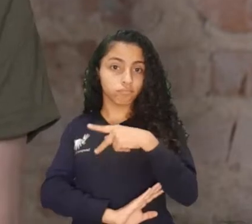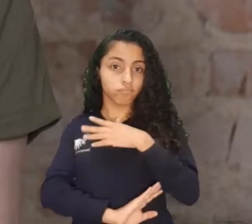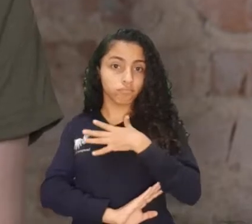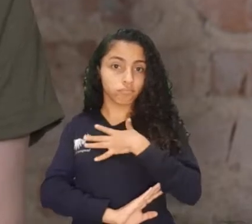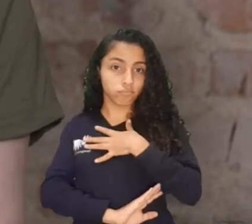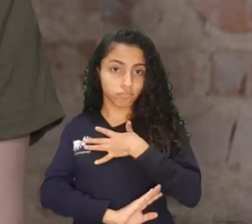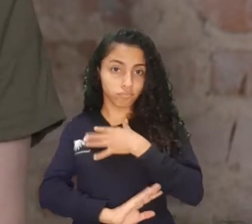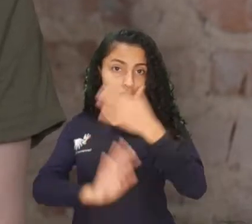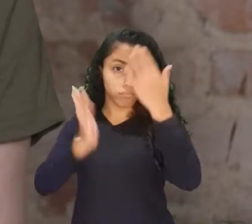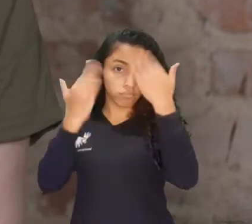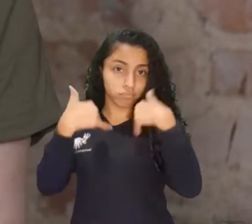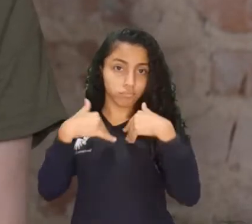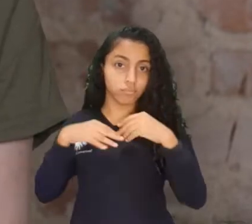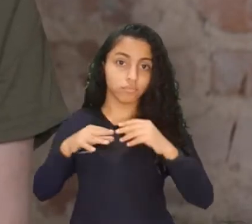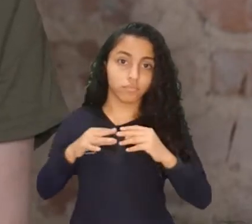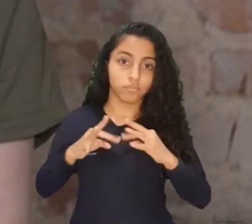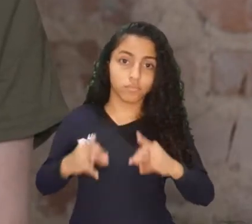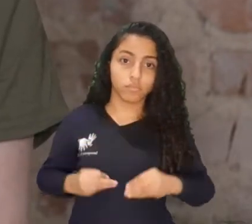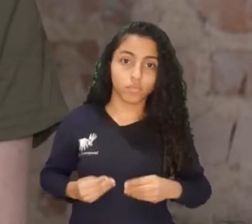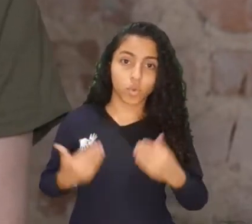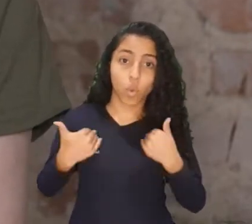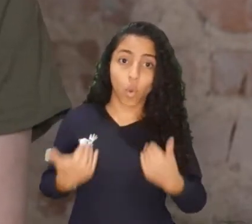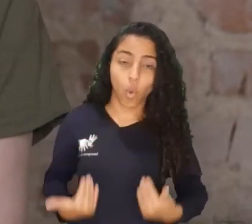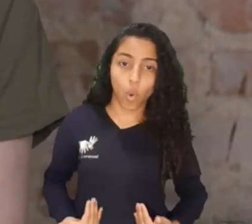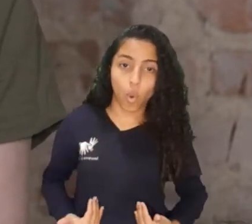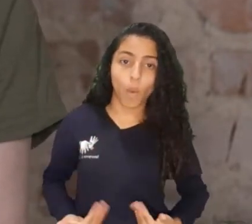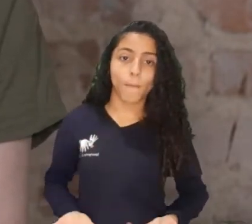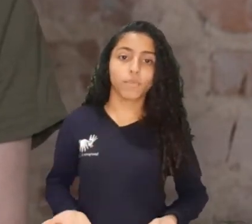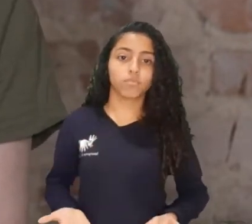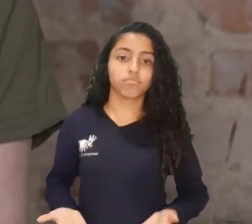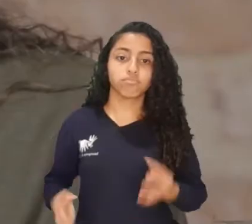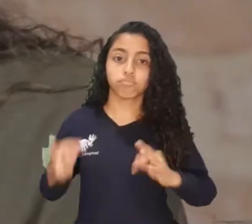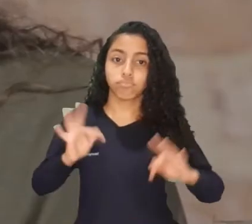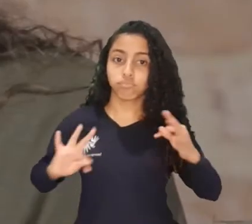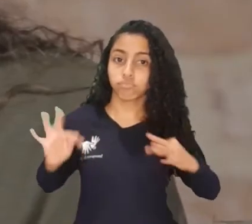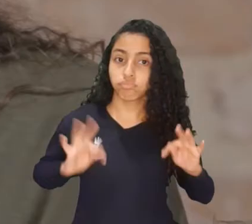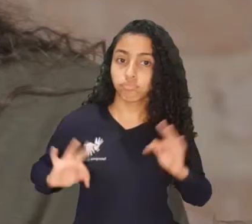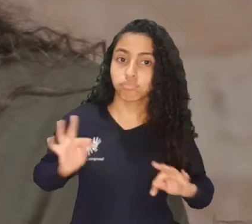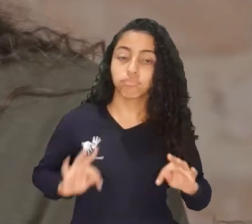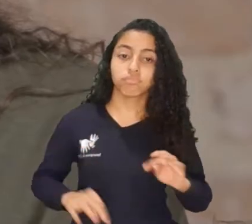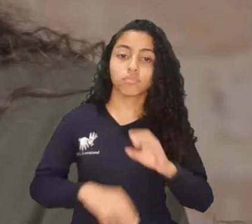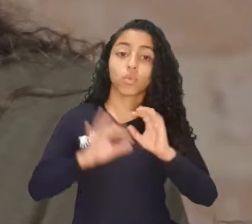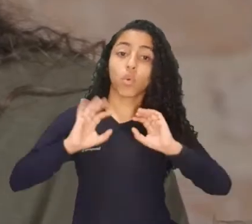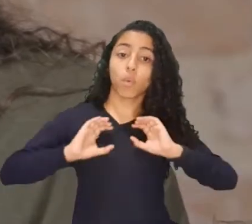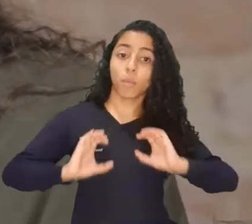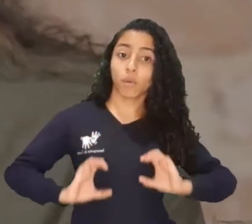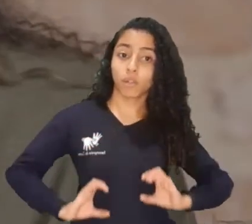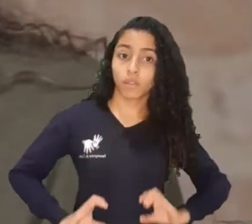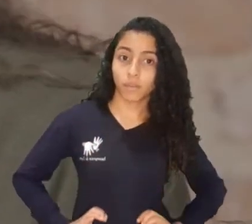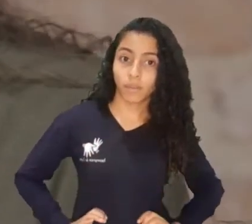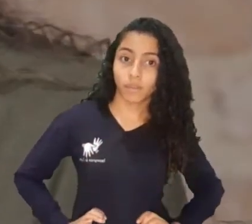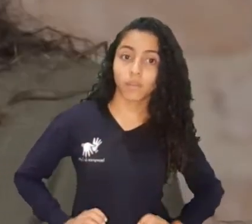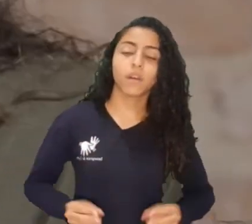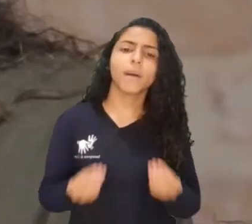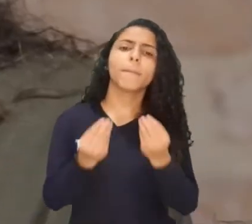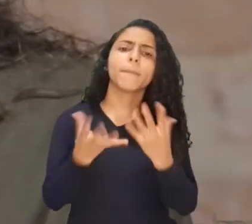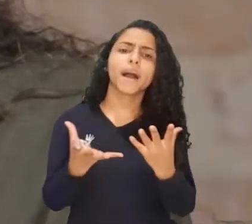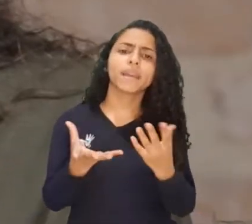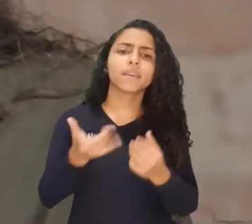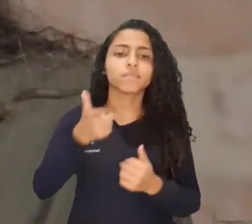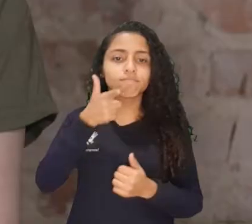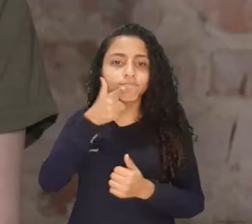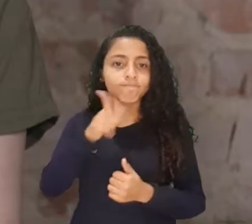intrínsecos fisiológicos, morfológicos ou comportamentais para que eles consigam permanecer e